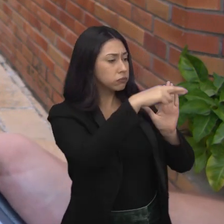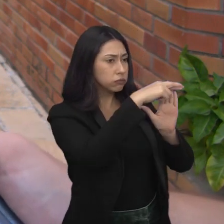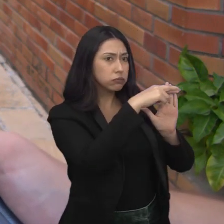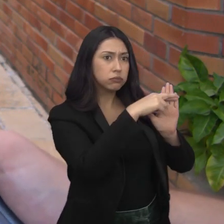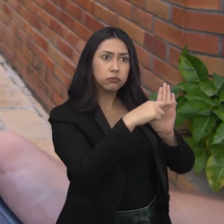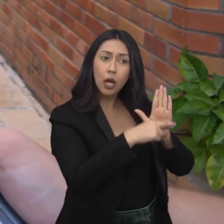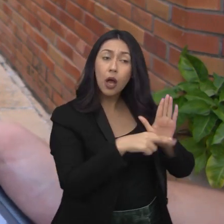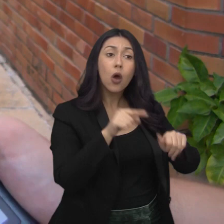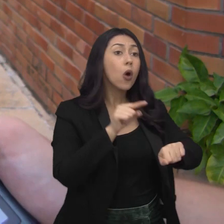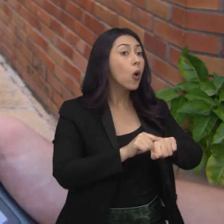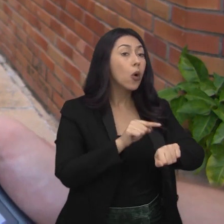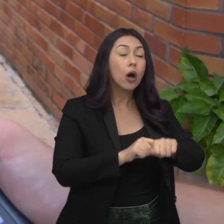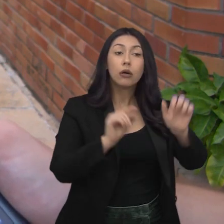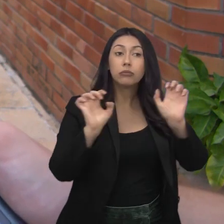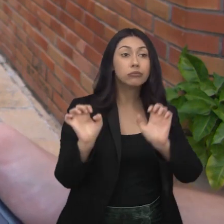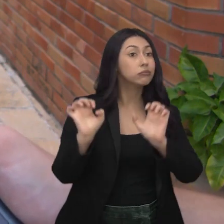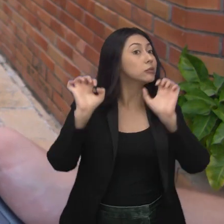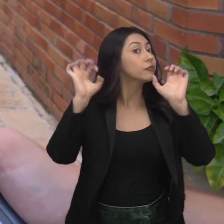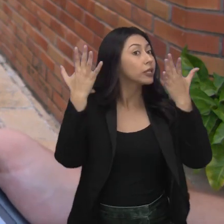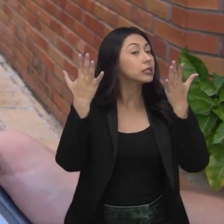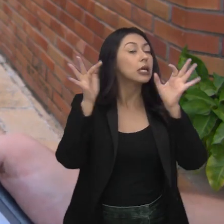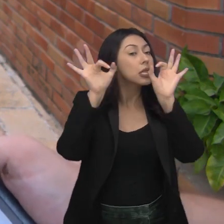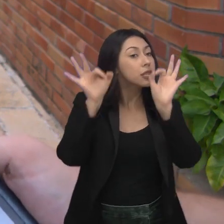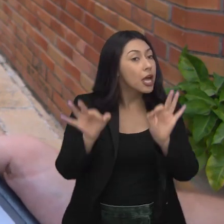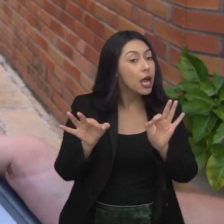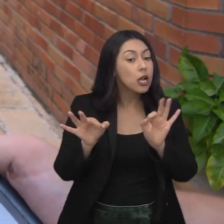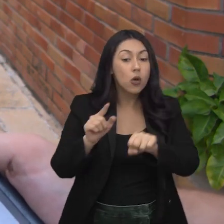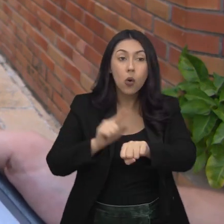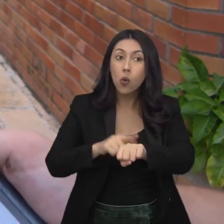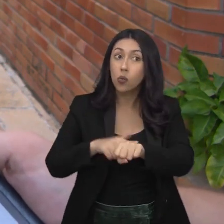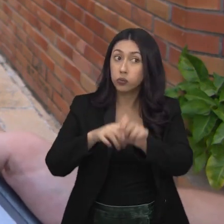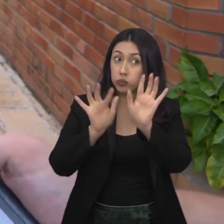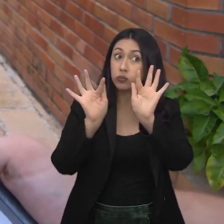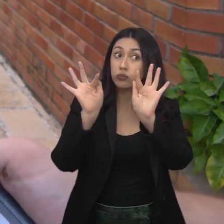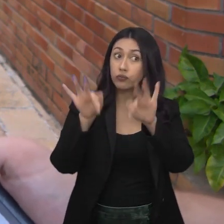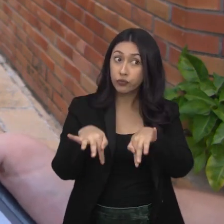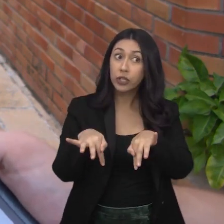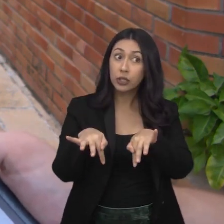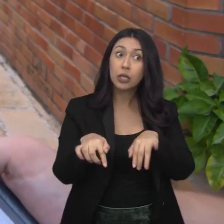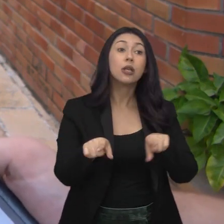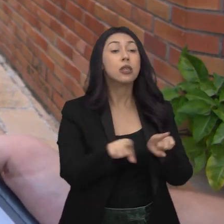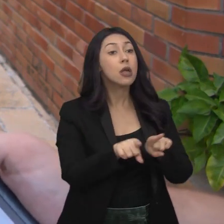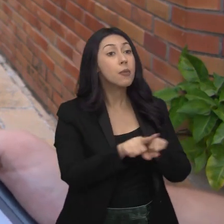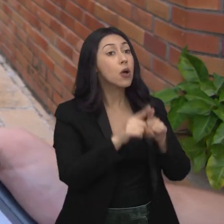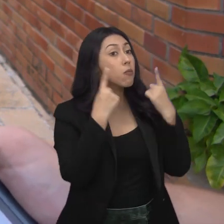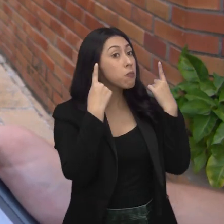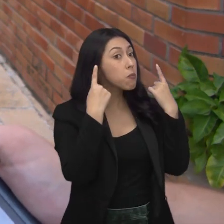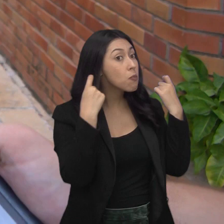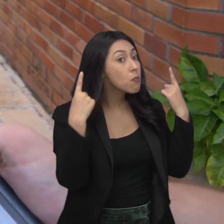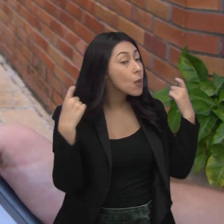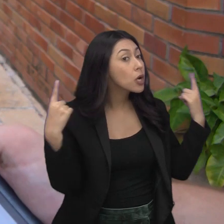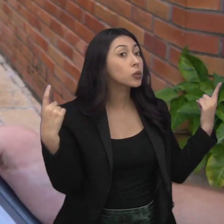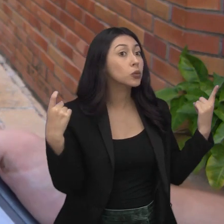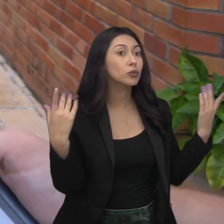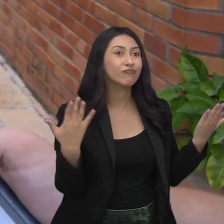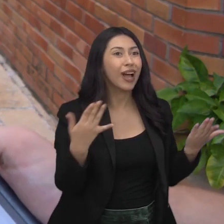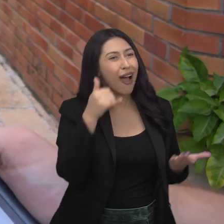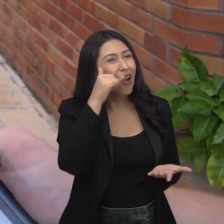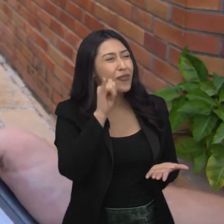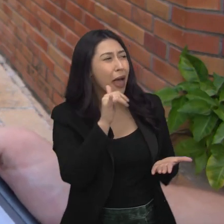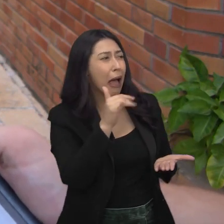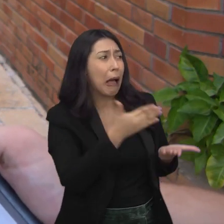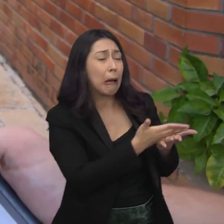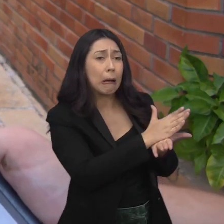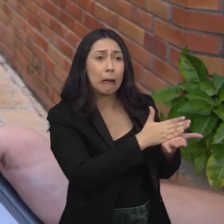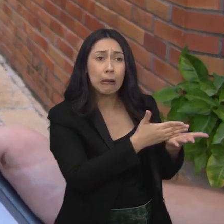lá. Tem o horário de festa, que horas que tem que encerrar, né? O barulho de um para